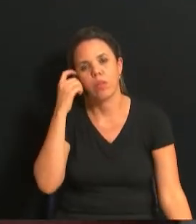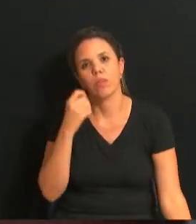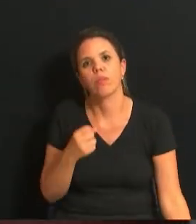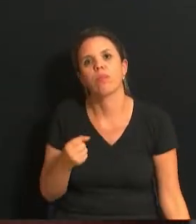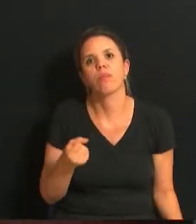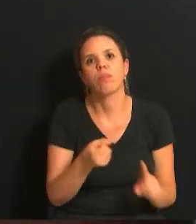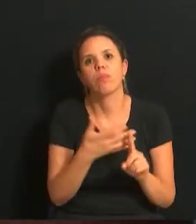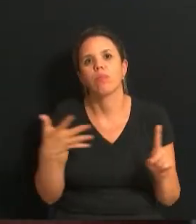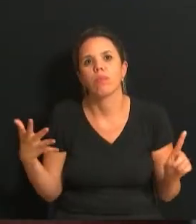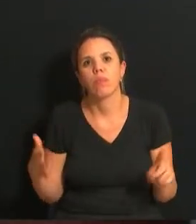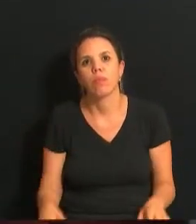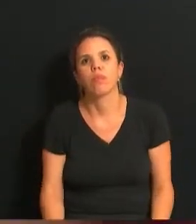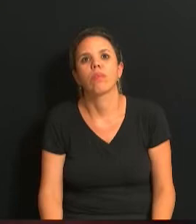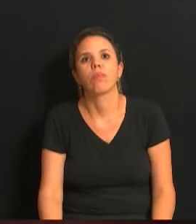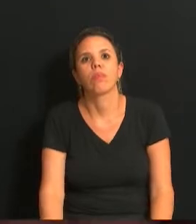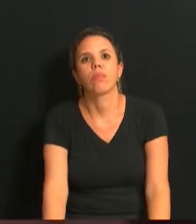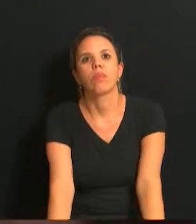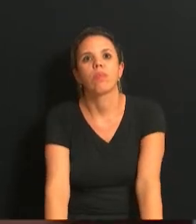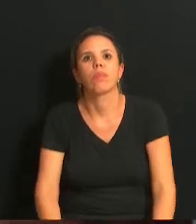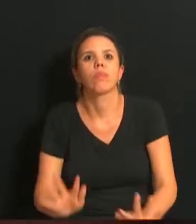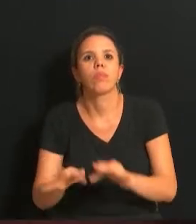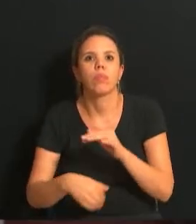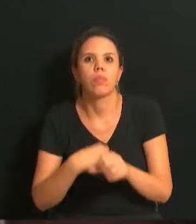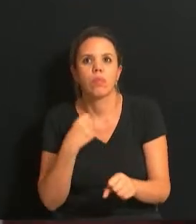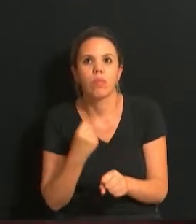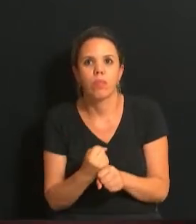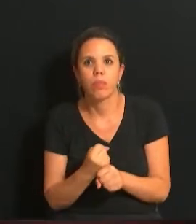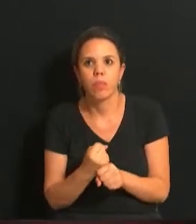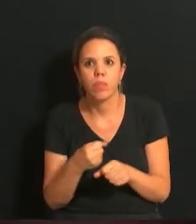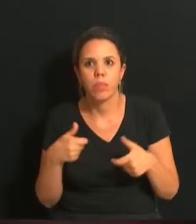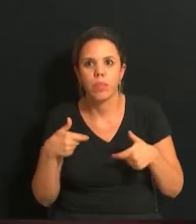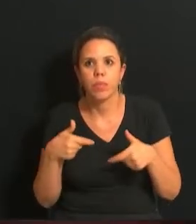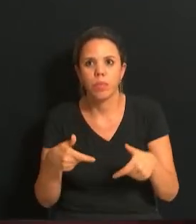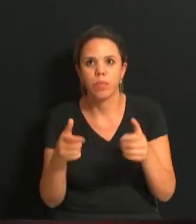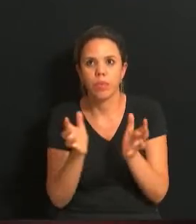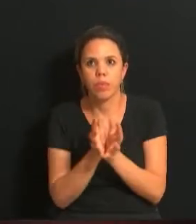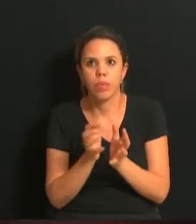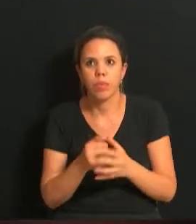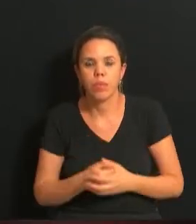tanto do final do ano, né, das ações dessa comissão,